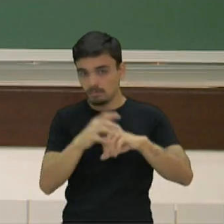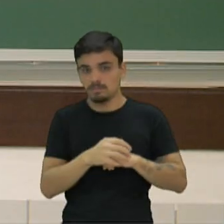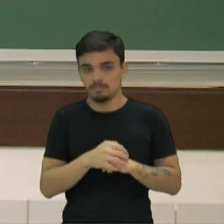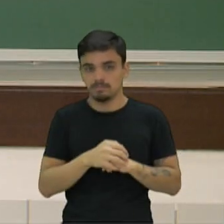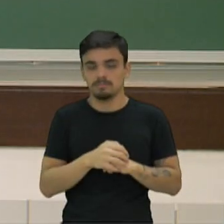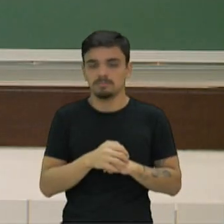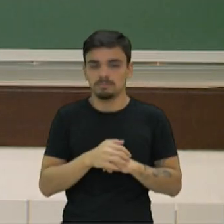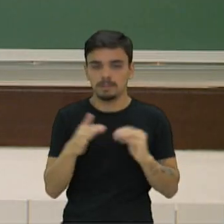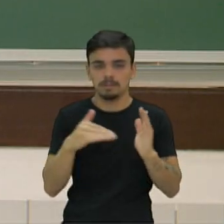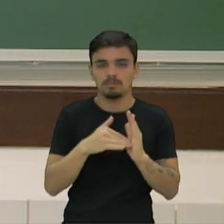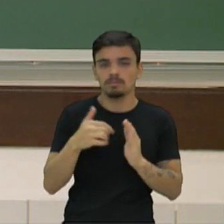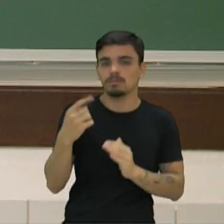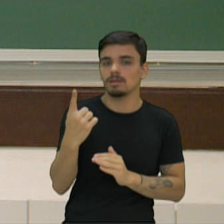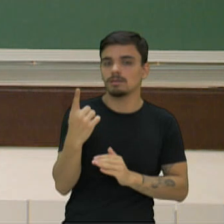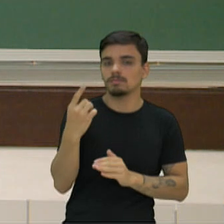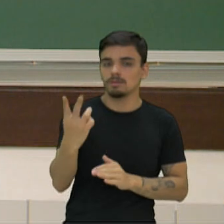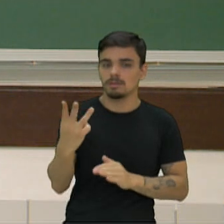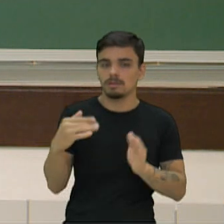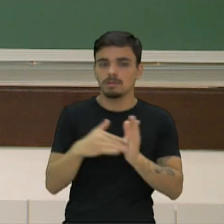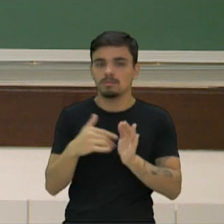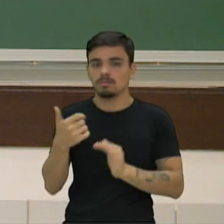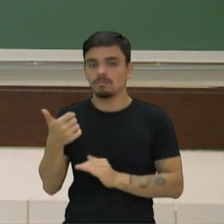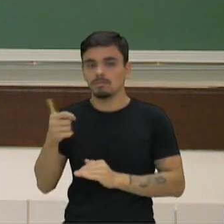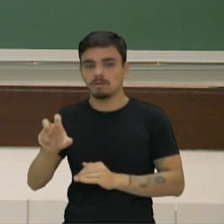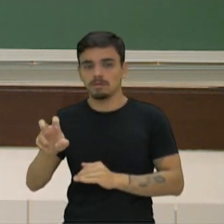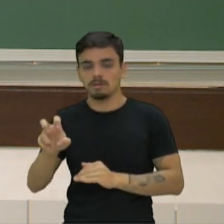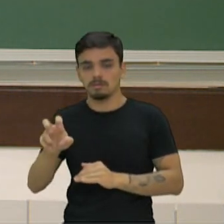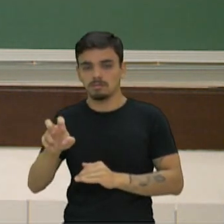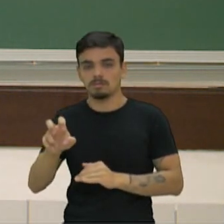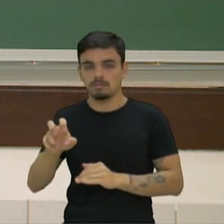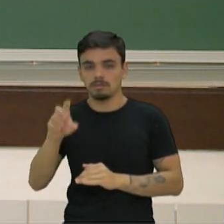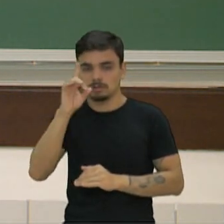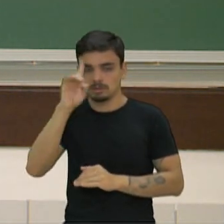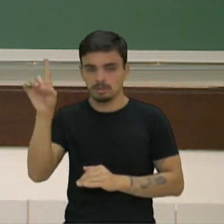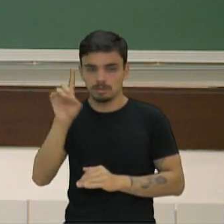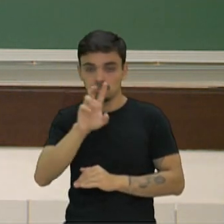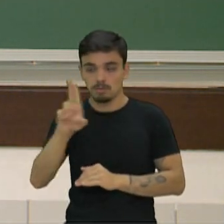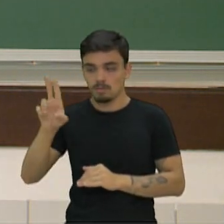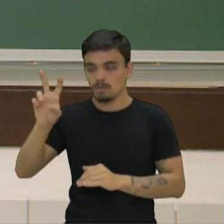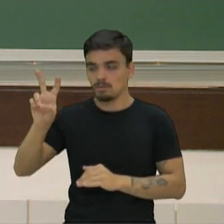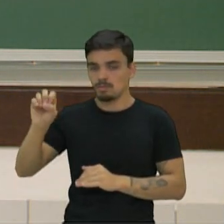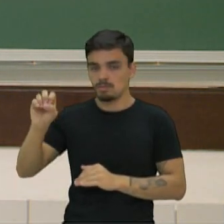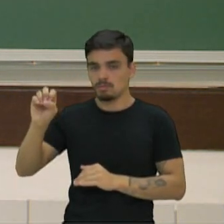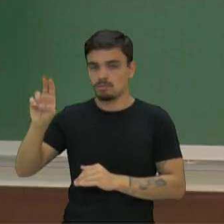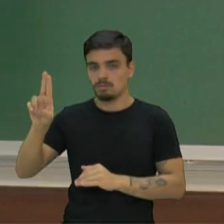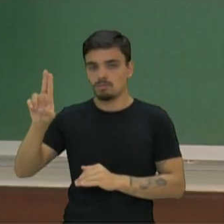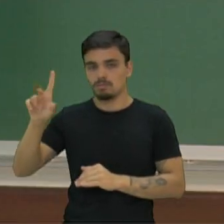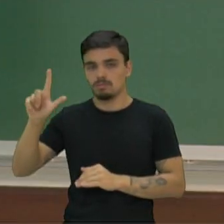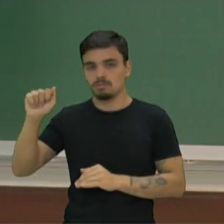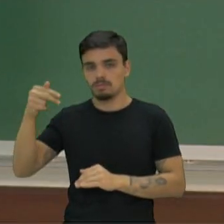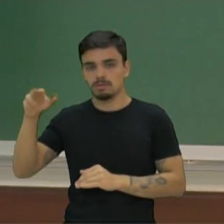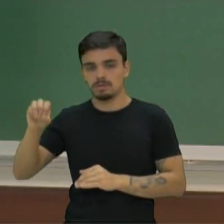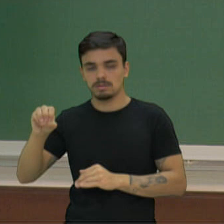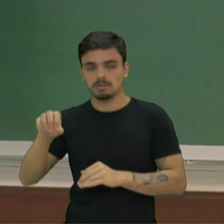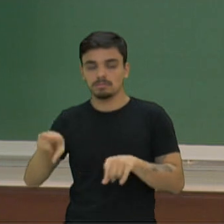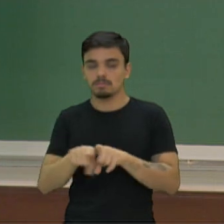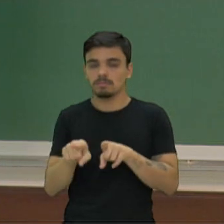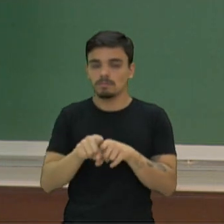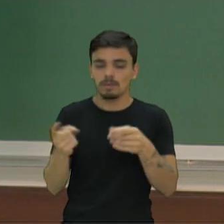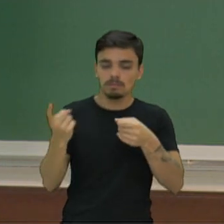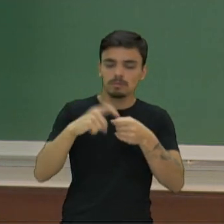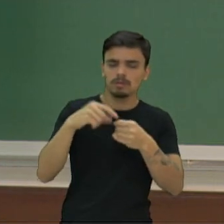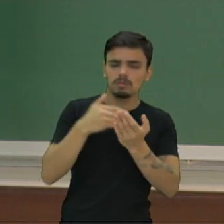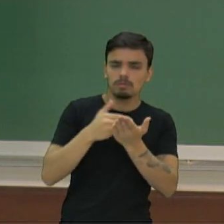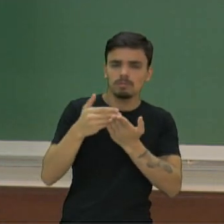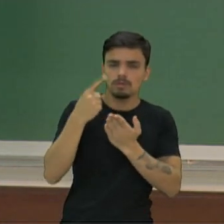e o 15º dia. É o dia da chamada ovulação. Aí, voltando àquilo que nós vimos lá no início, o folículo